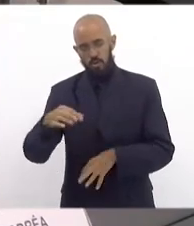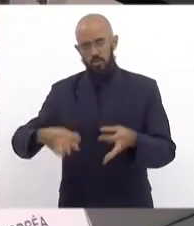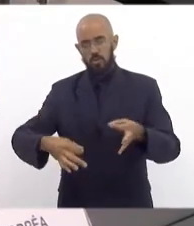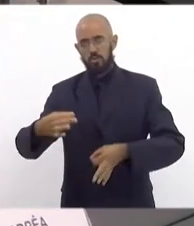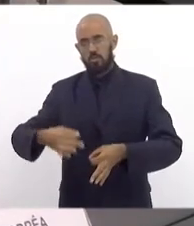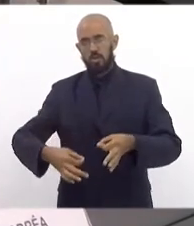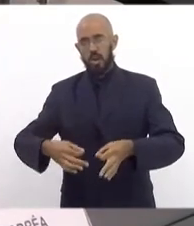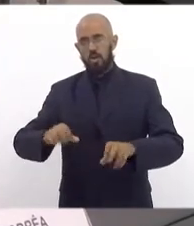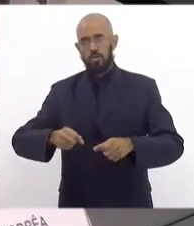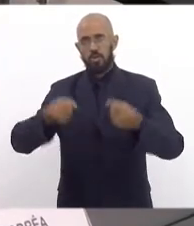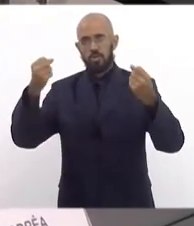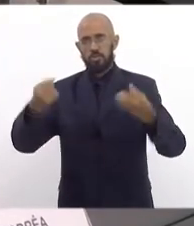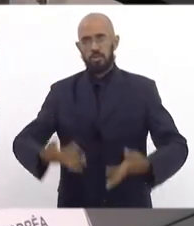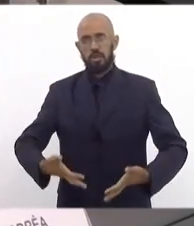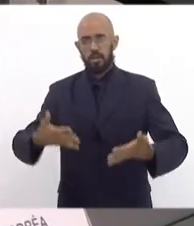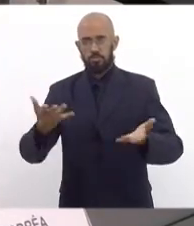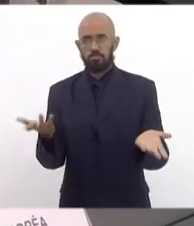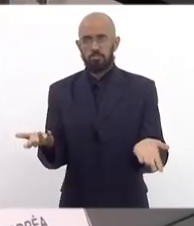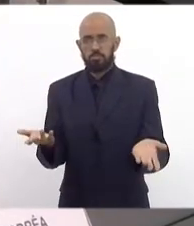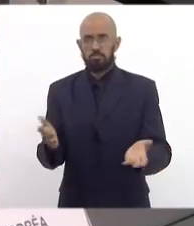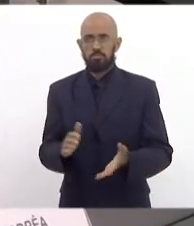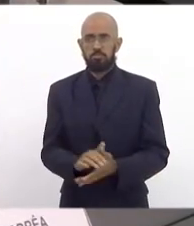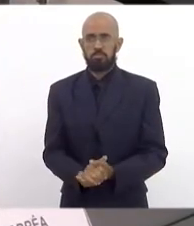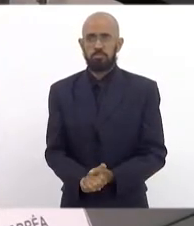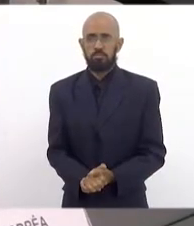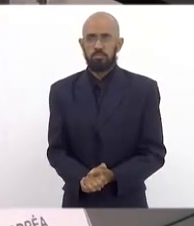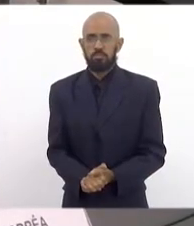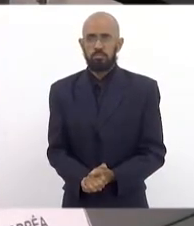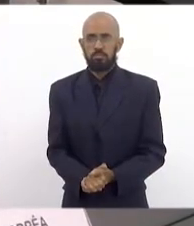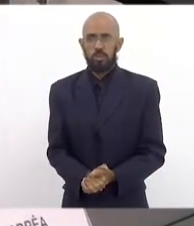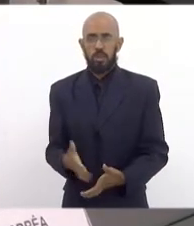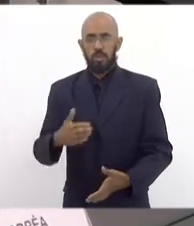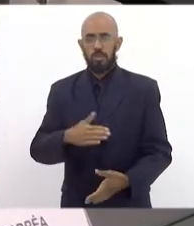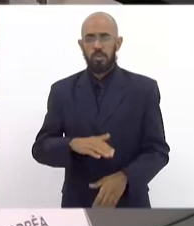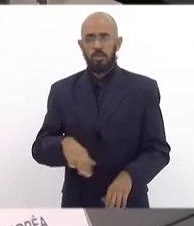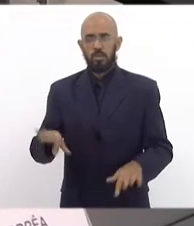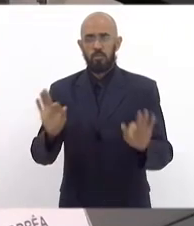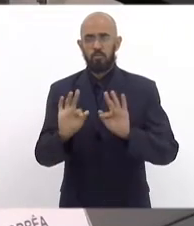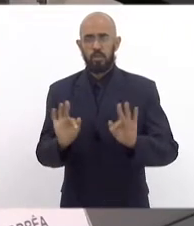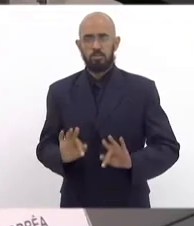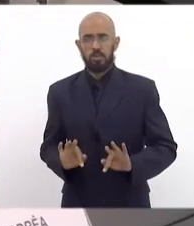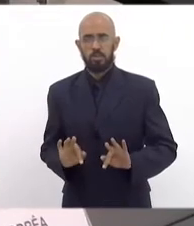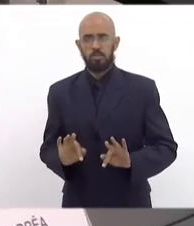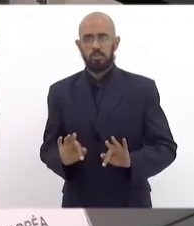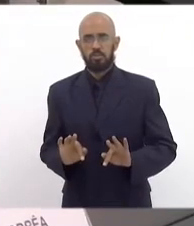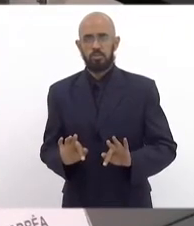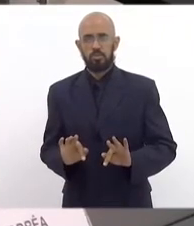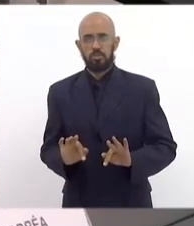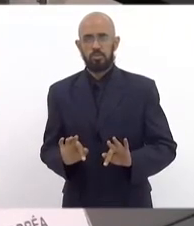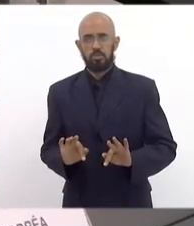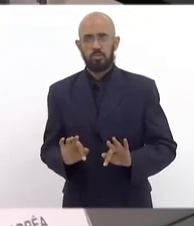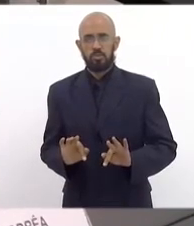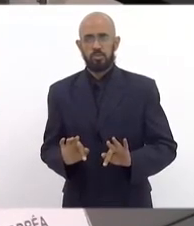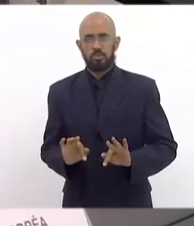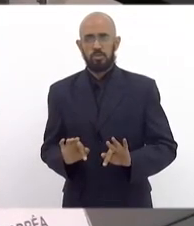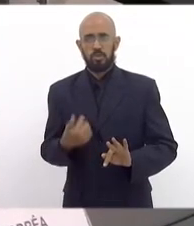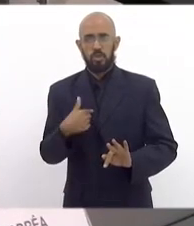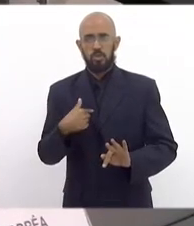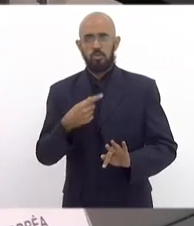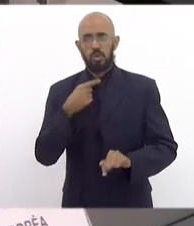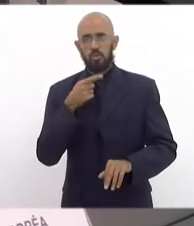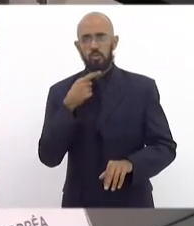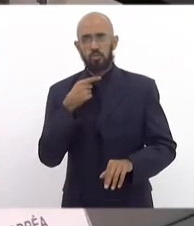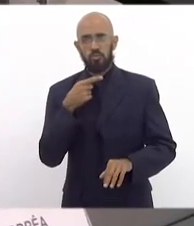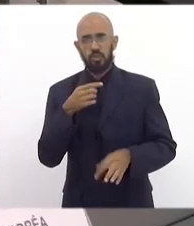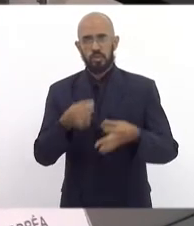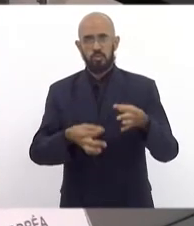e ter colocado isso e é felizmente é eu que vinha duvidando muito da Justiça